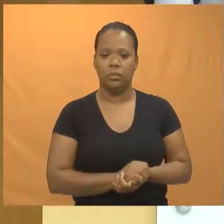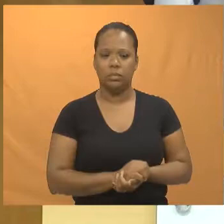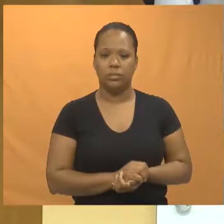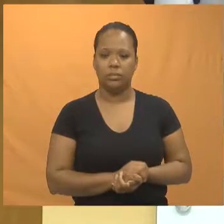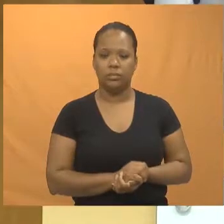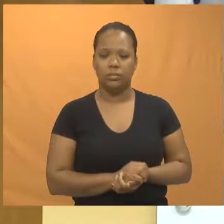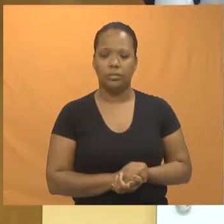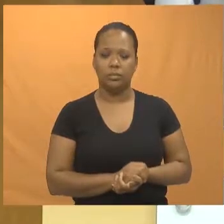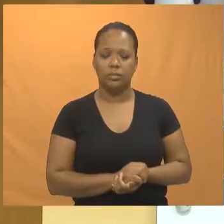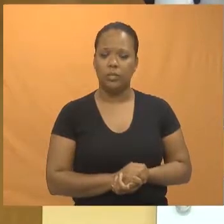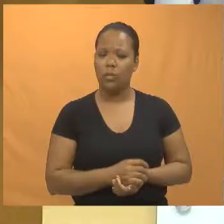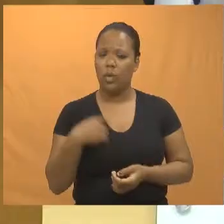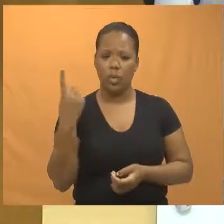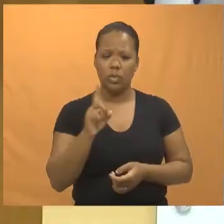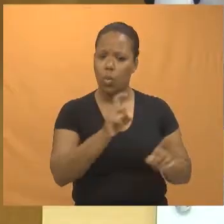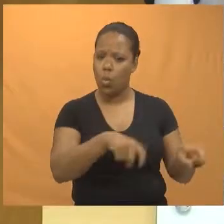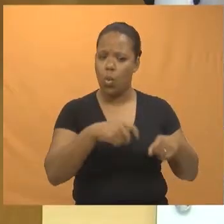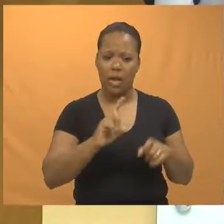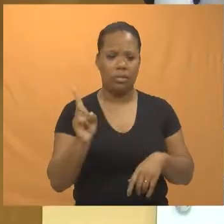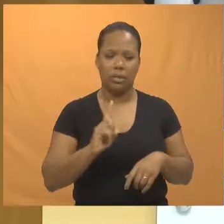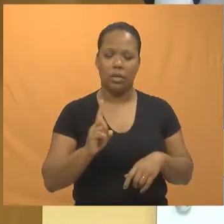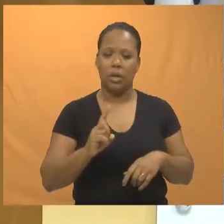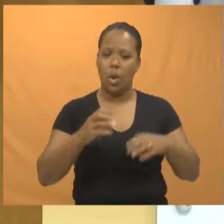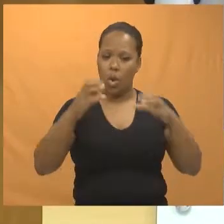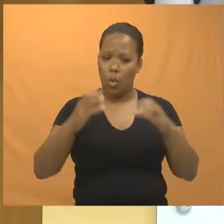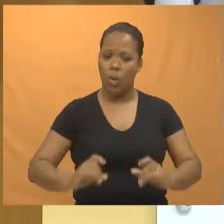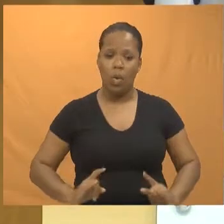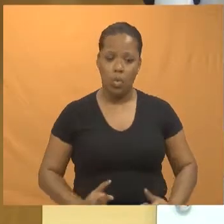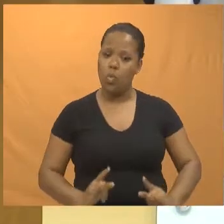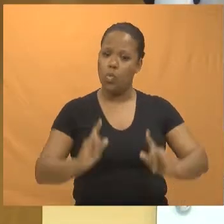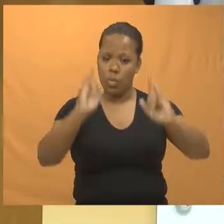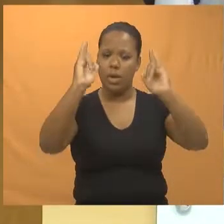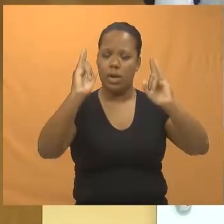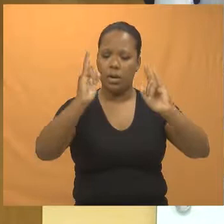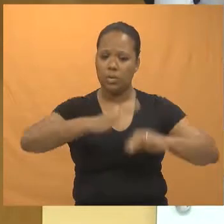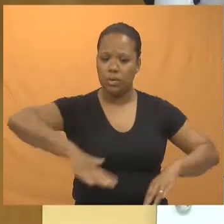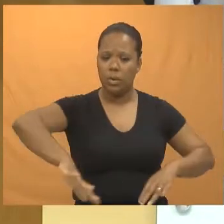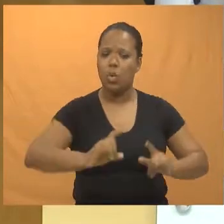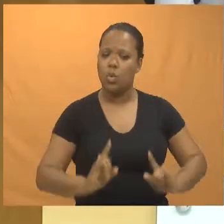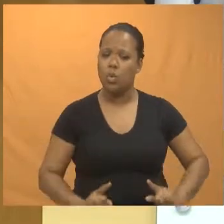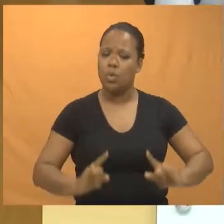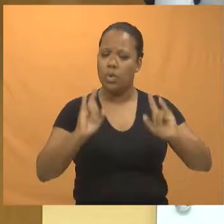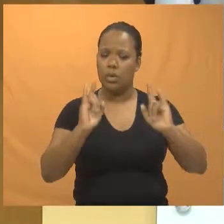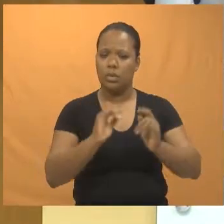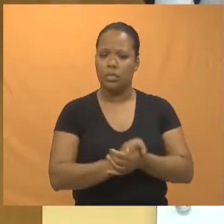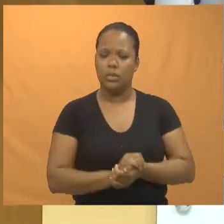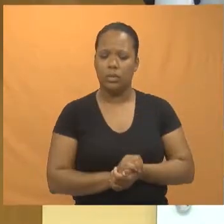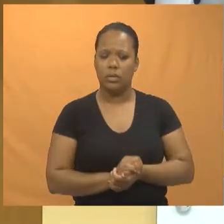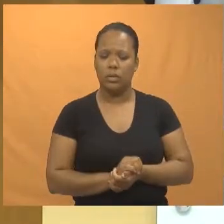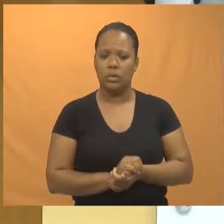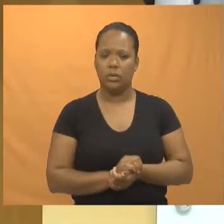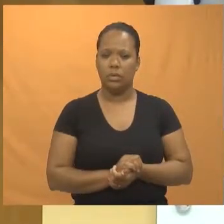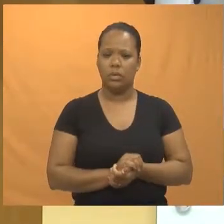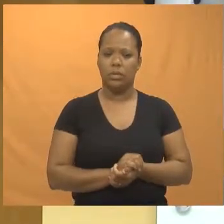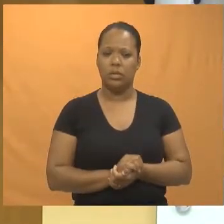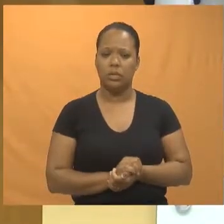não estamos na zona rural, nós estamos na zona urbana. Então uma área de preservação ela tem que ser mexida